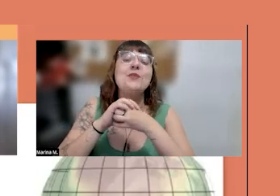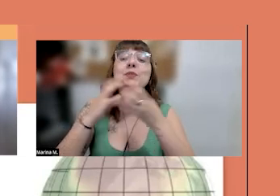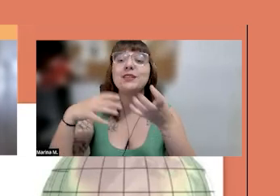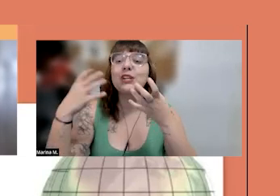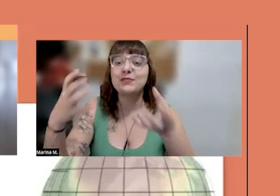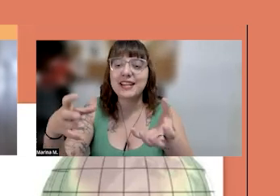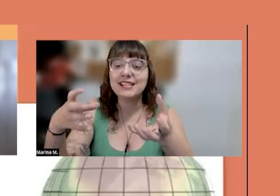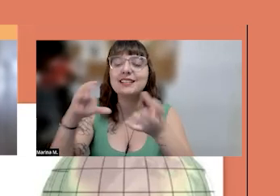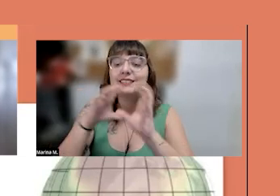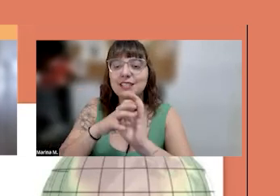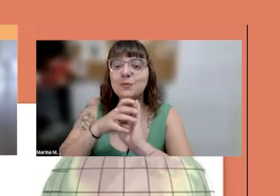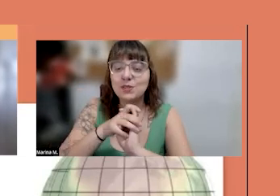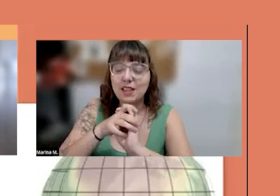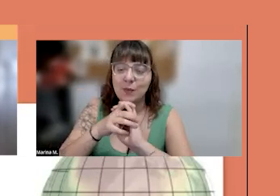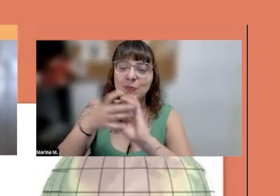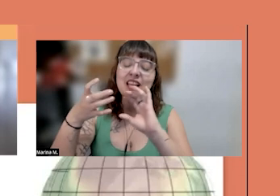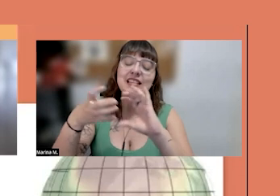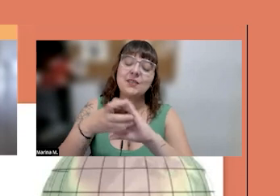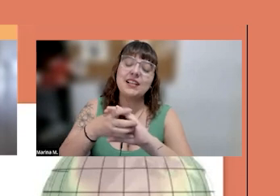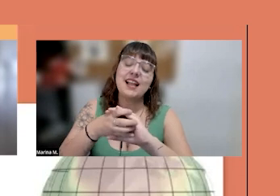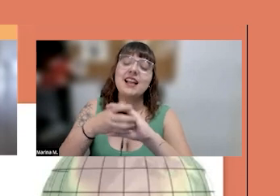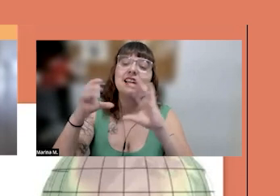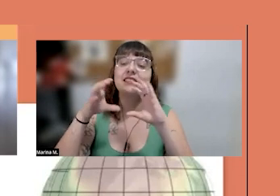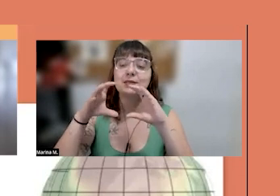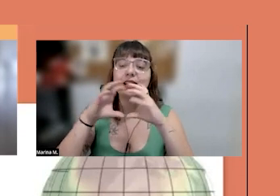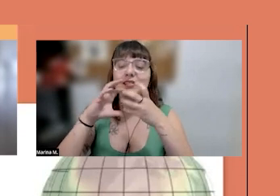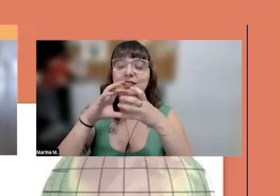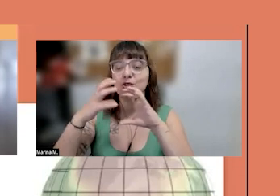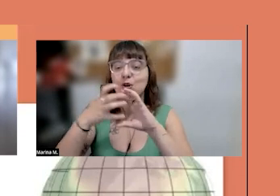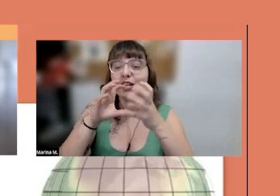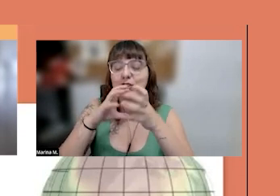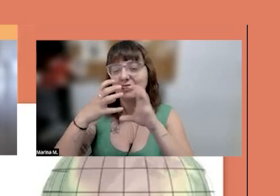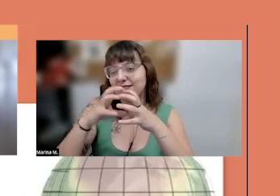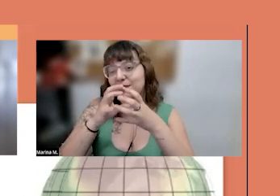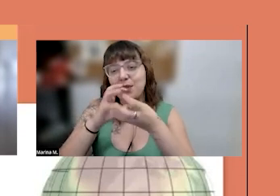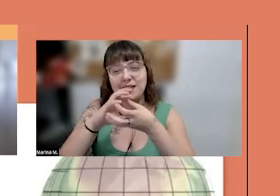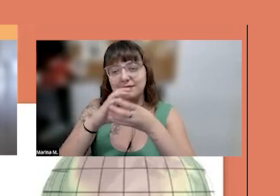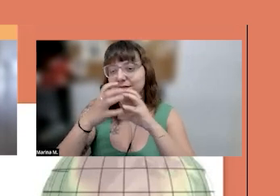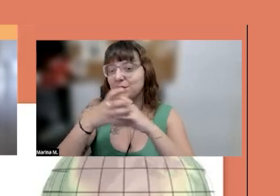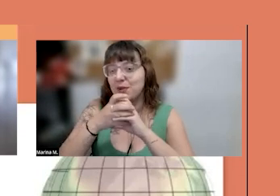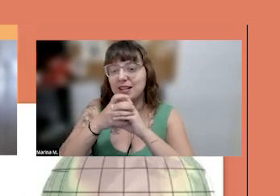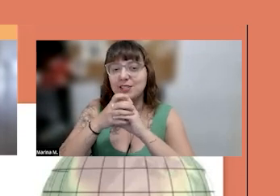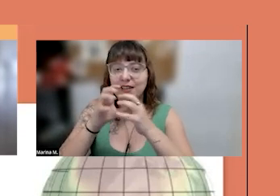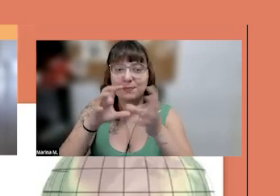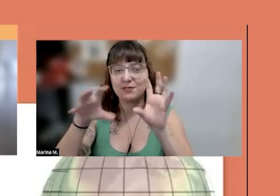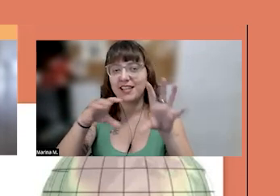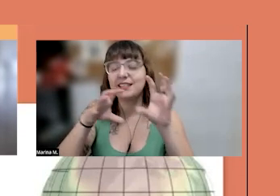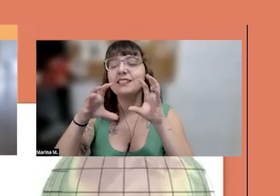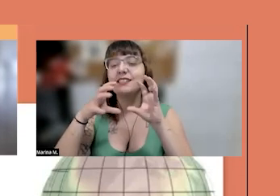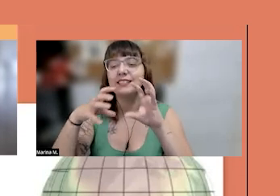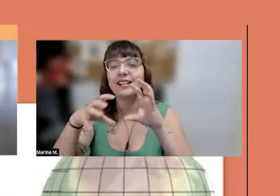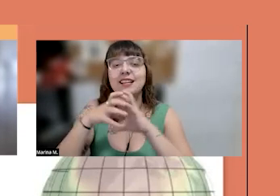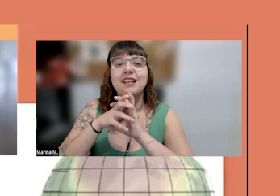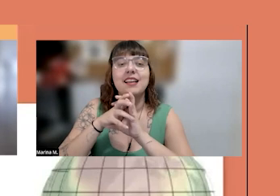Ele é um modelo de referência tridimensional. Então a ideia é, eu tenho esse geóide, ele não é uma esfera